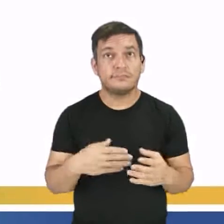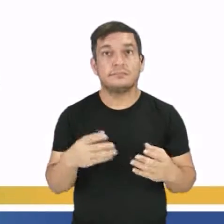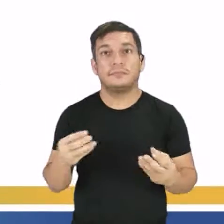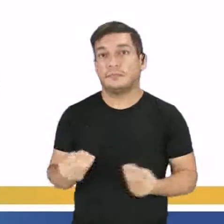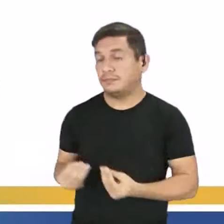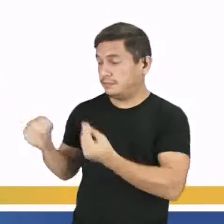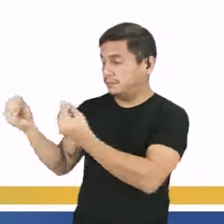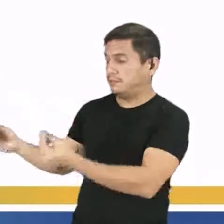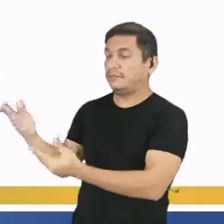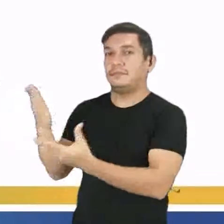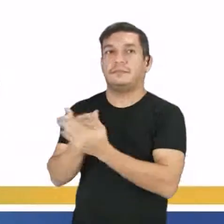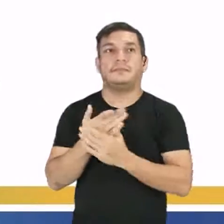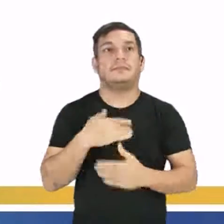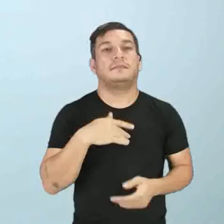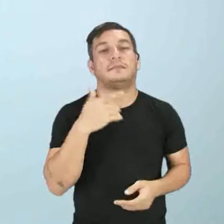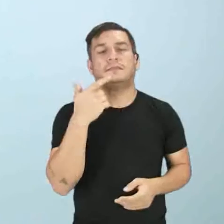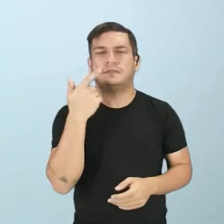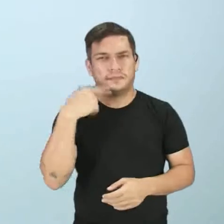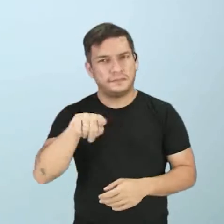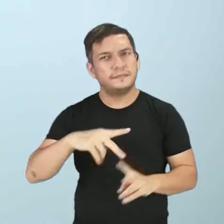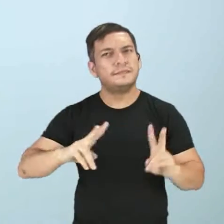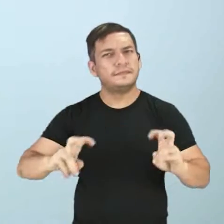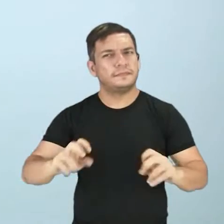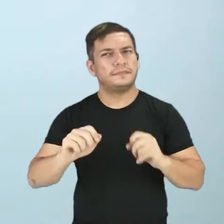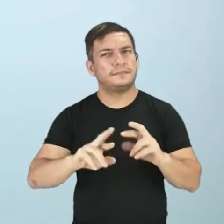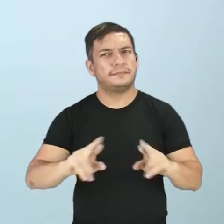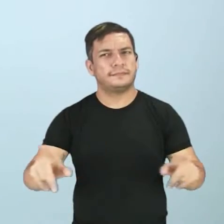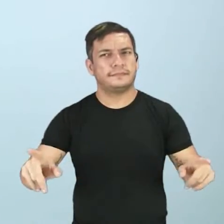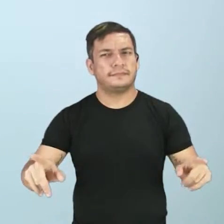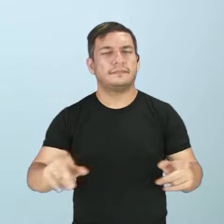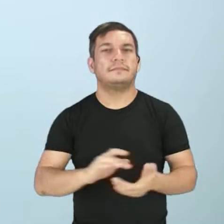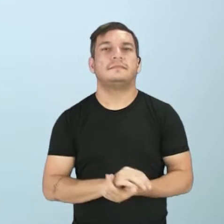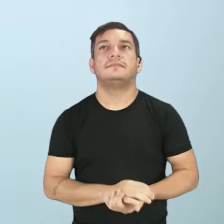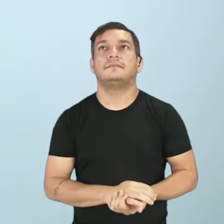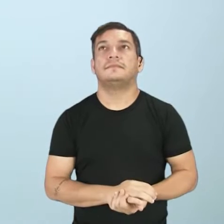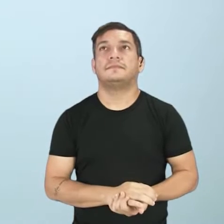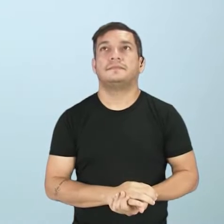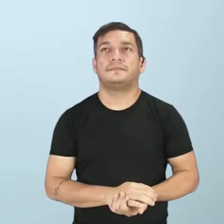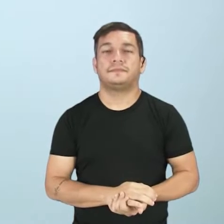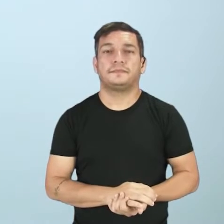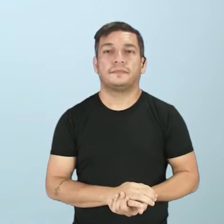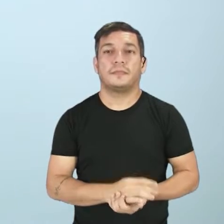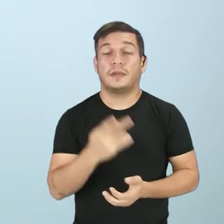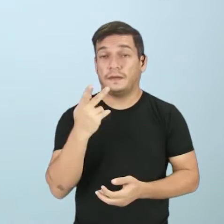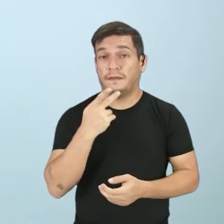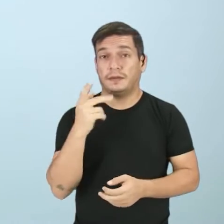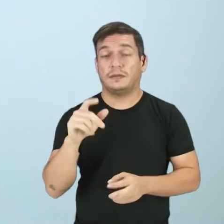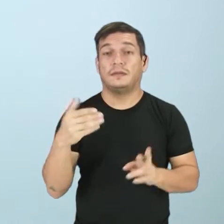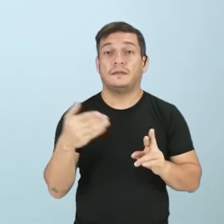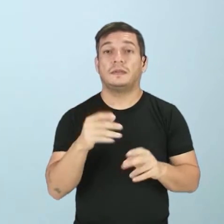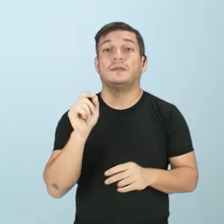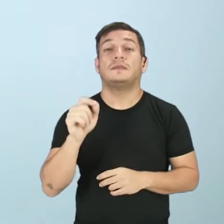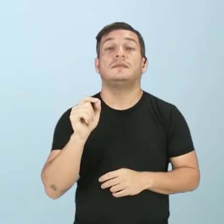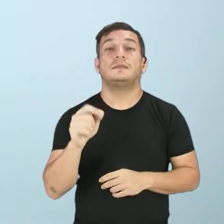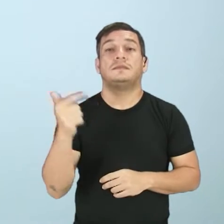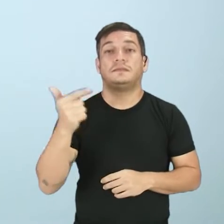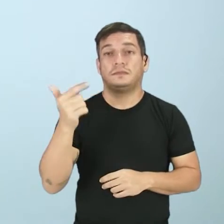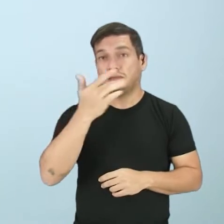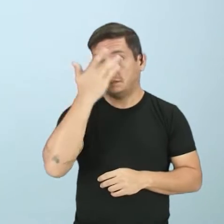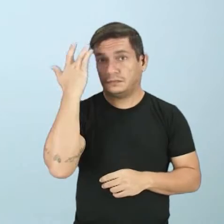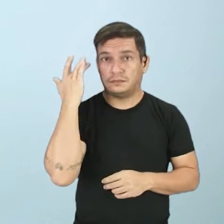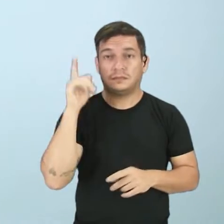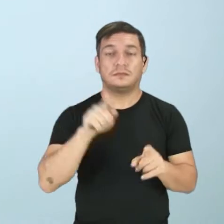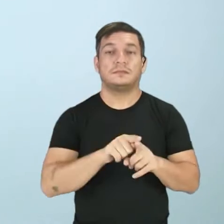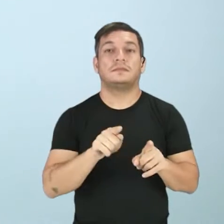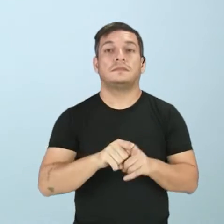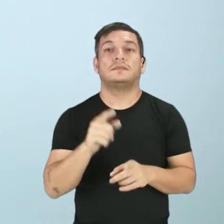favor. Conseguiram aí observar essa diferença? Tá? Quando eu estou me referindo à segunda pessoa,